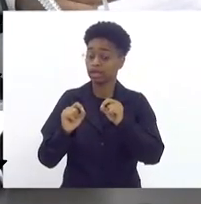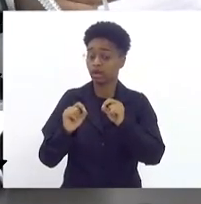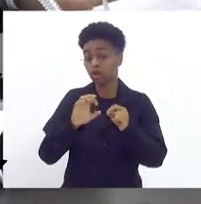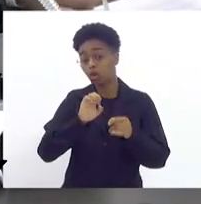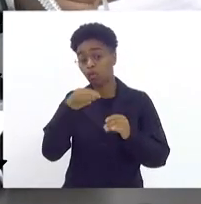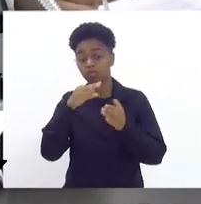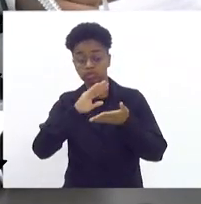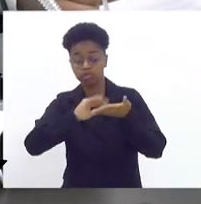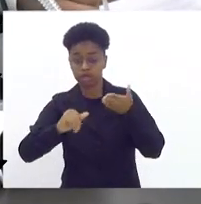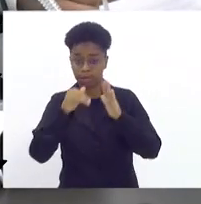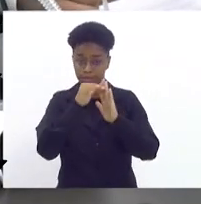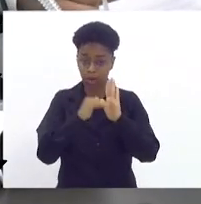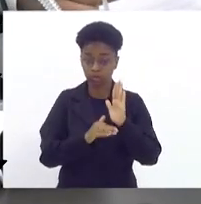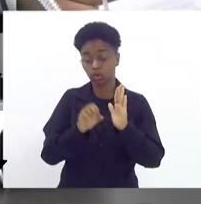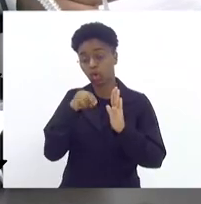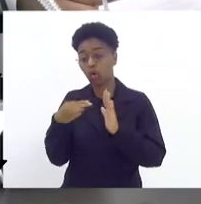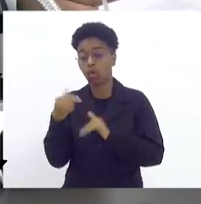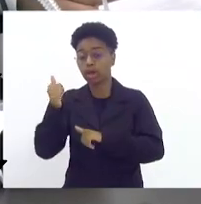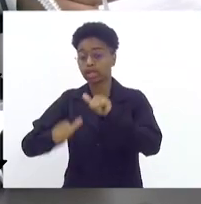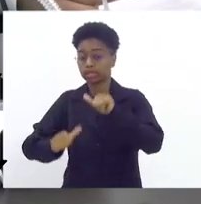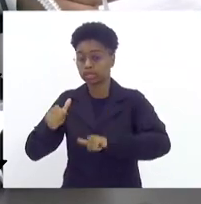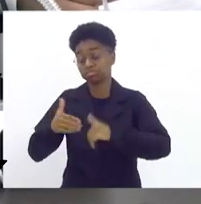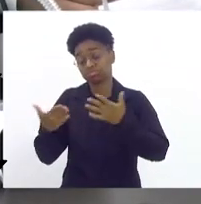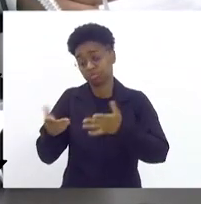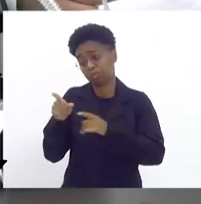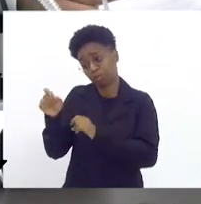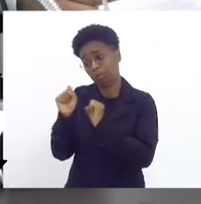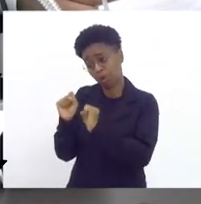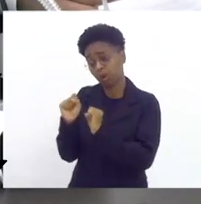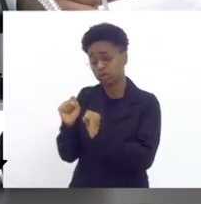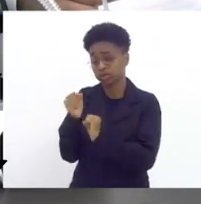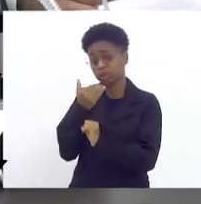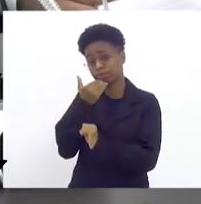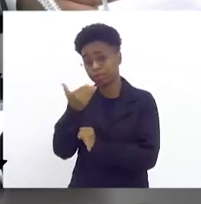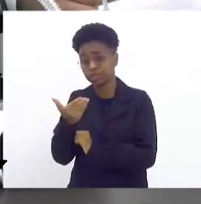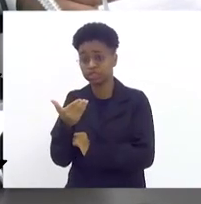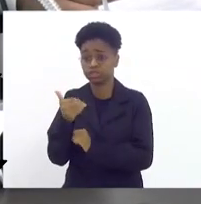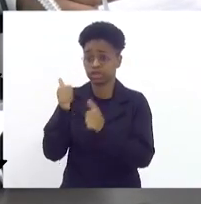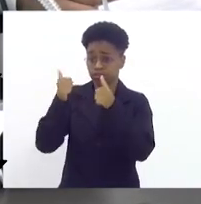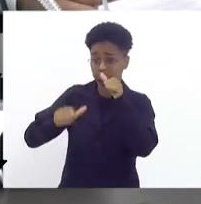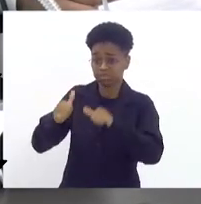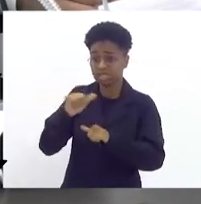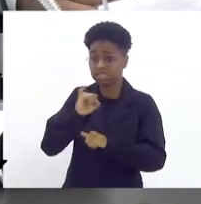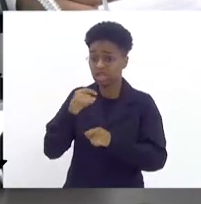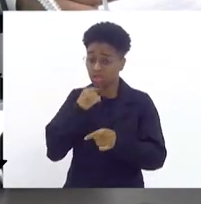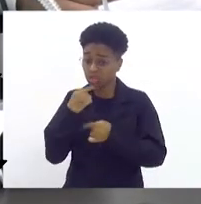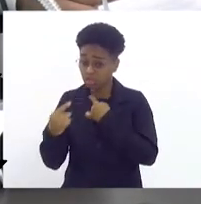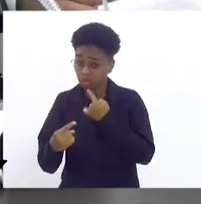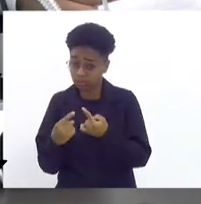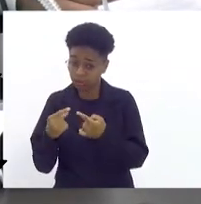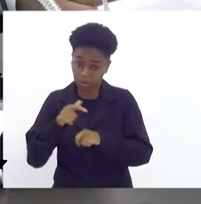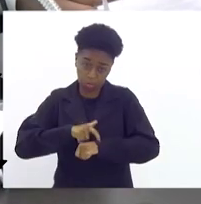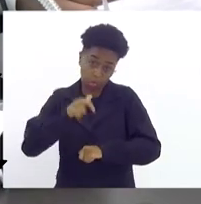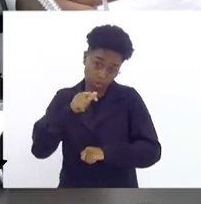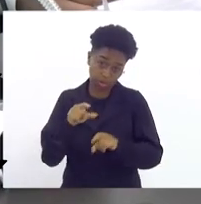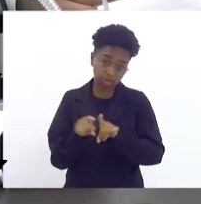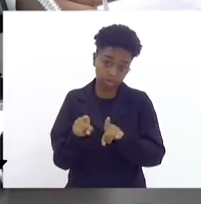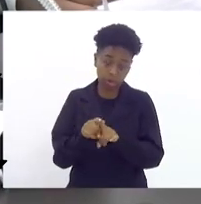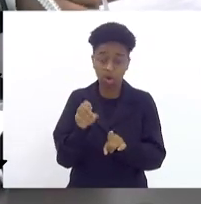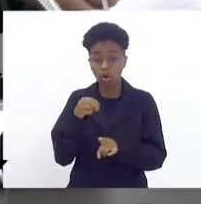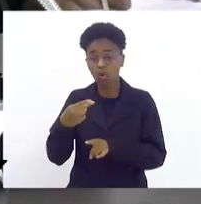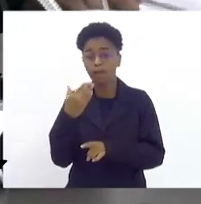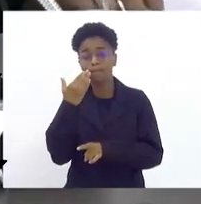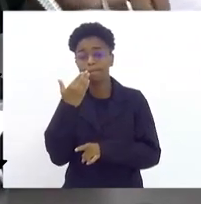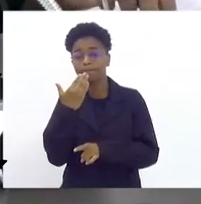pauta. Então, considero que Vossa Excelência poderia ter pedido vista, se tivesse dúvida dos projetos, naquele momento também o pedido